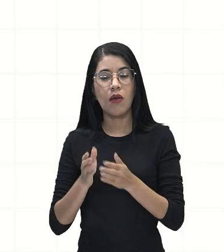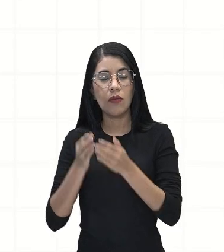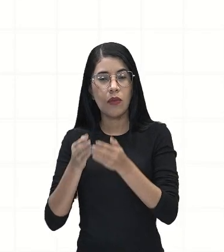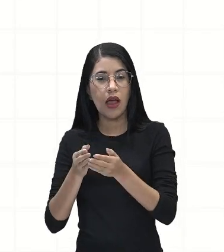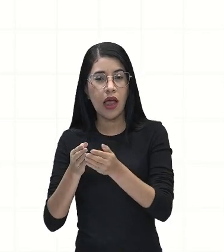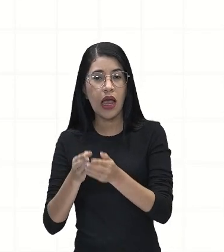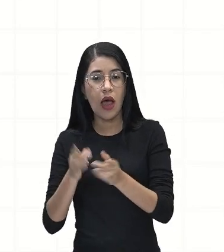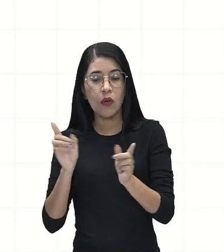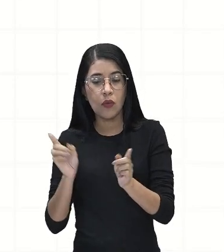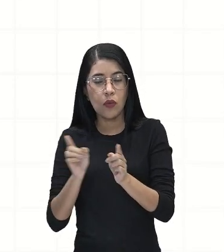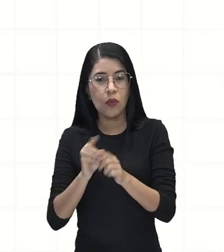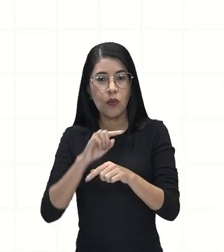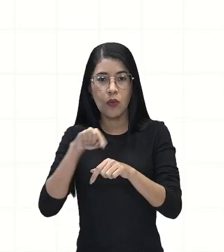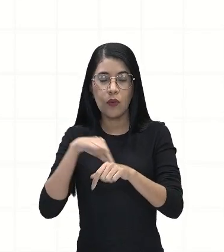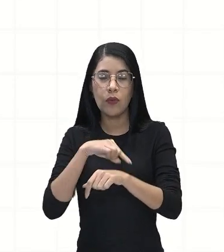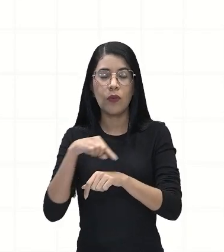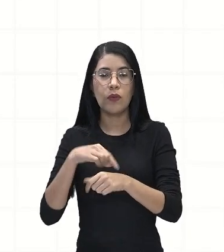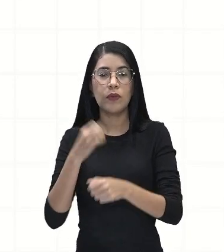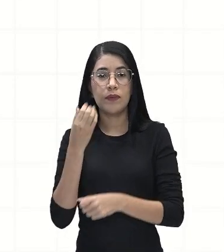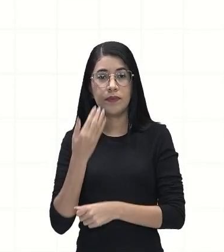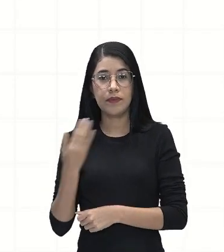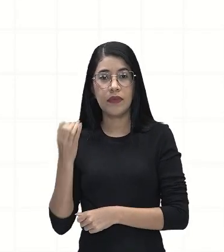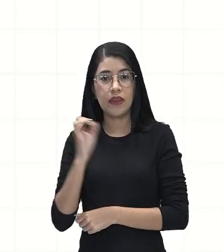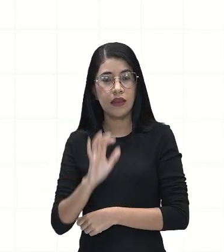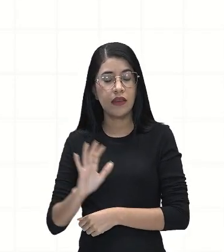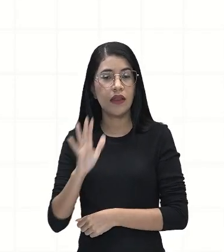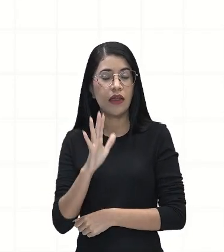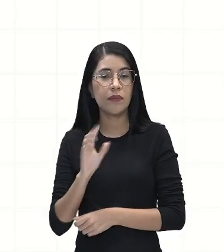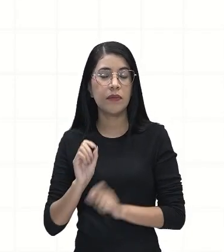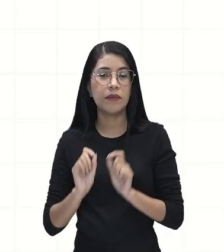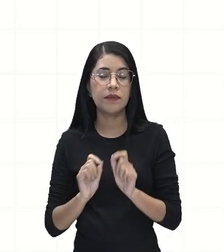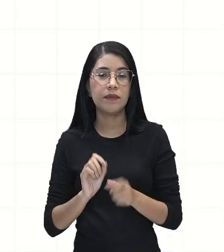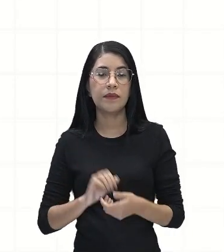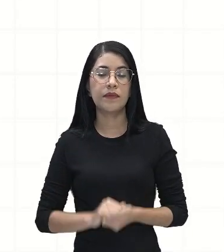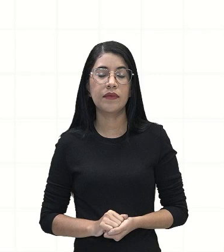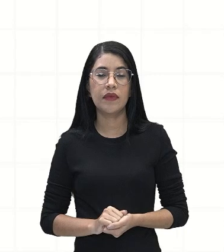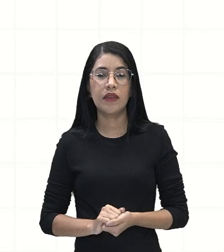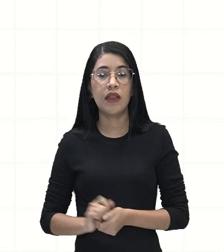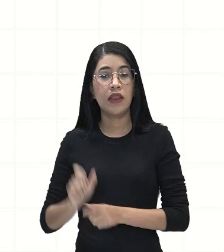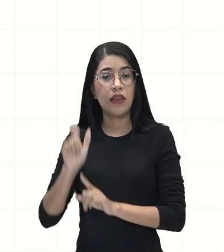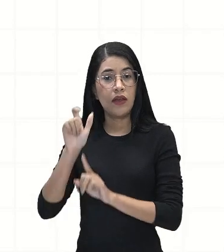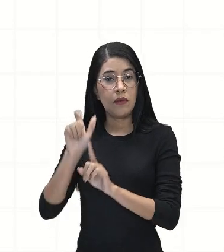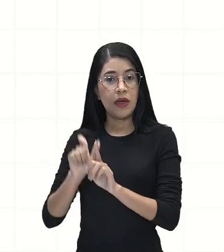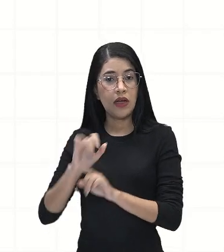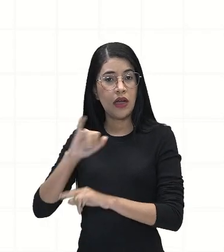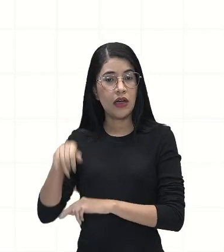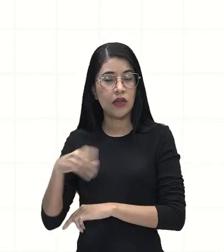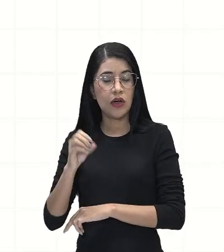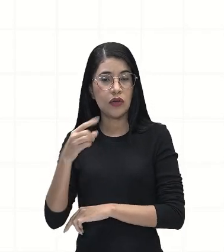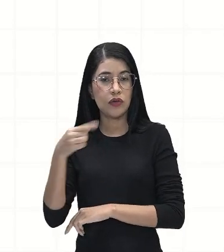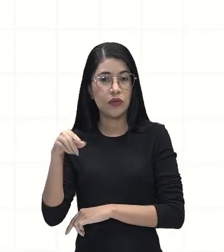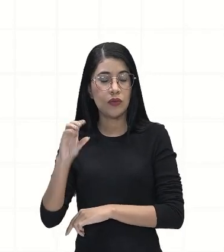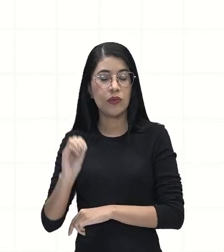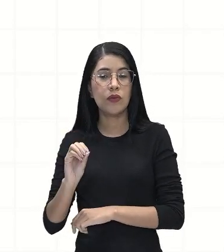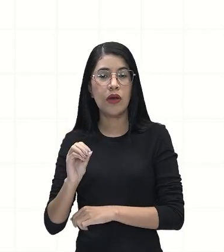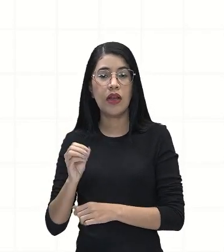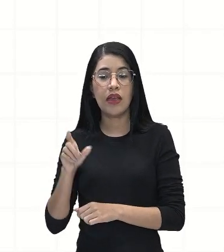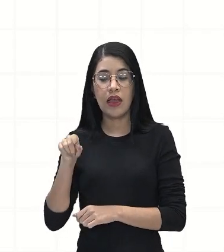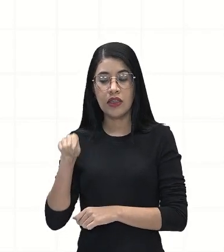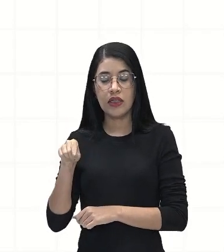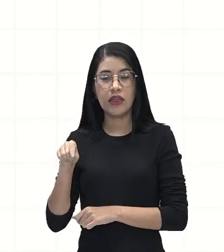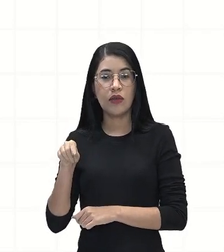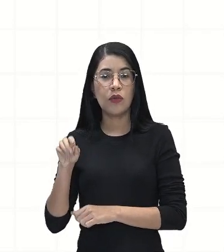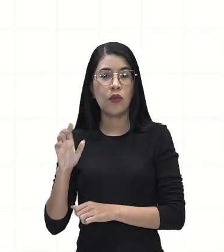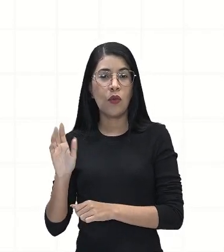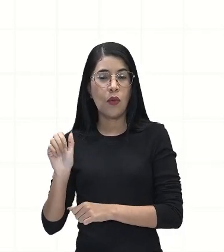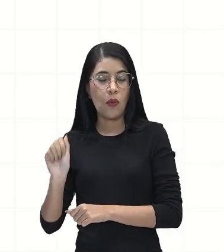Então, olha só a nossa figura. Está aí o João, né? E ele quer navegar da cidade A até a